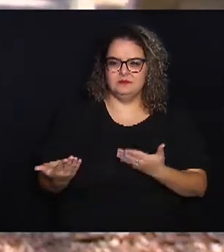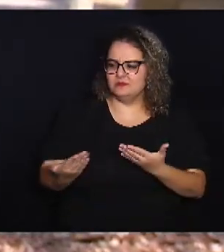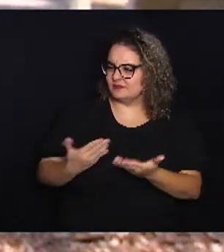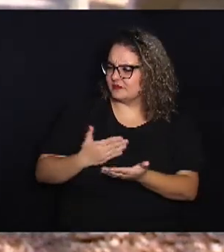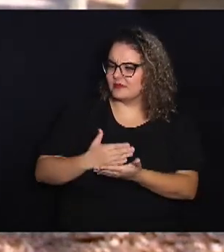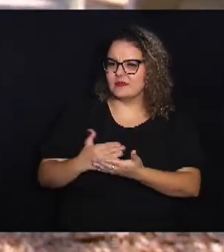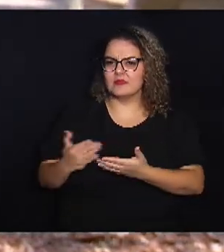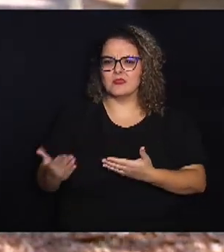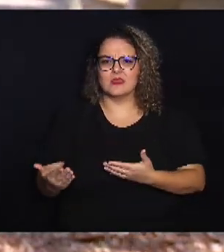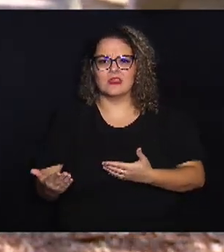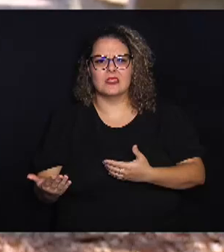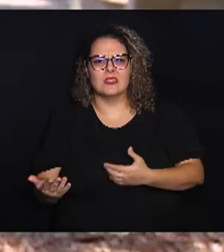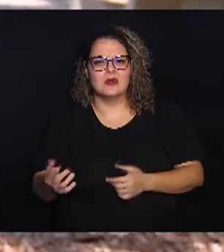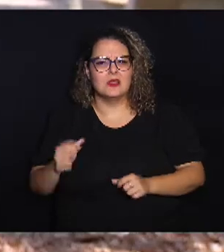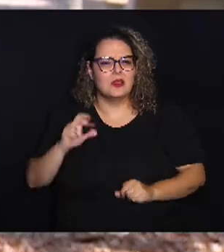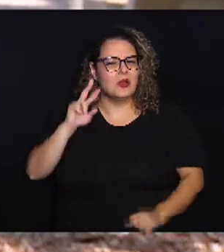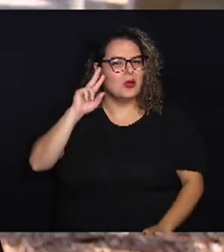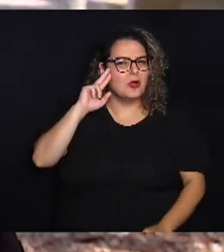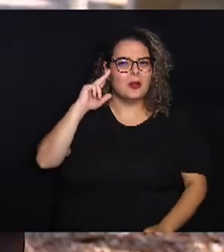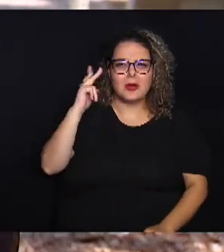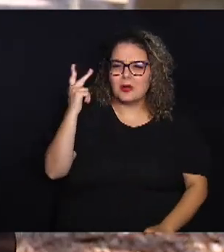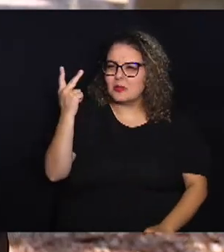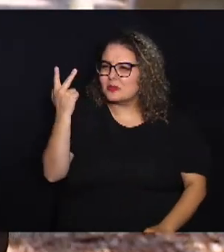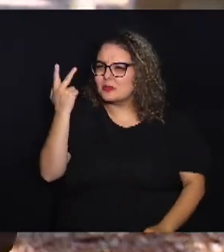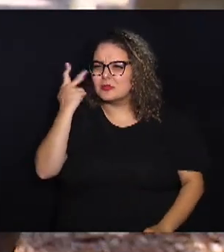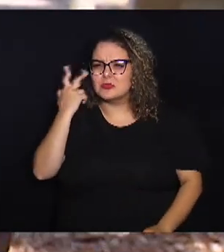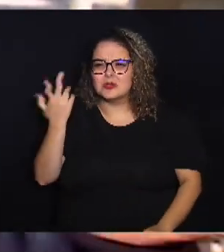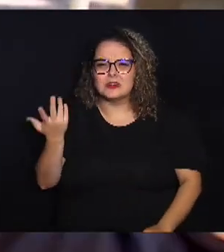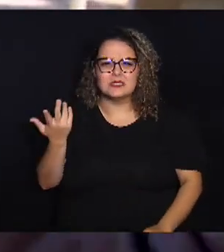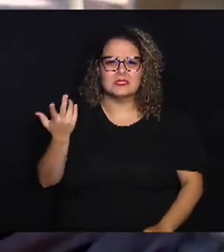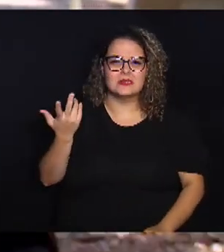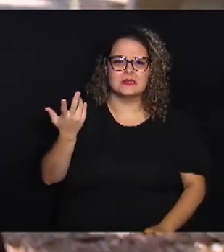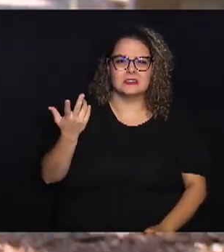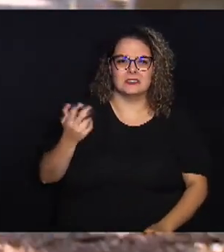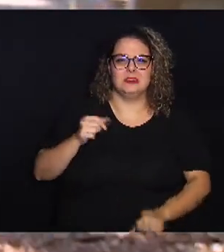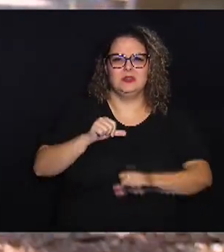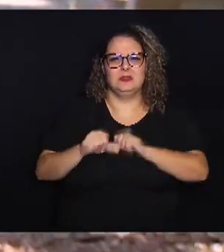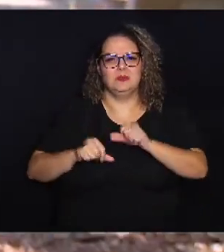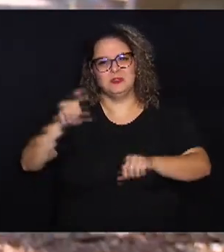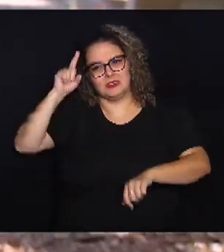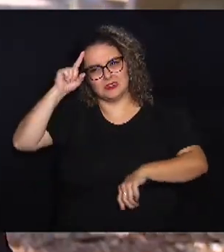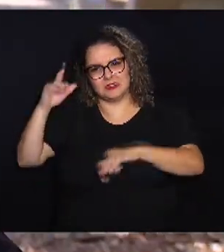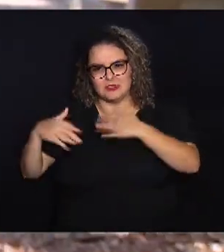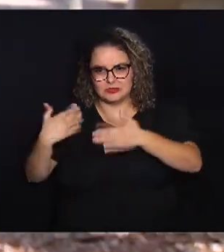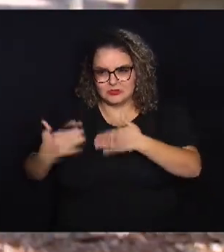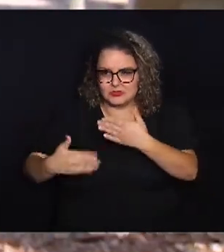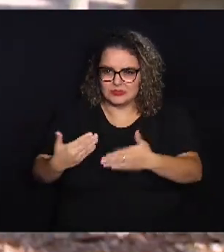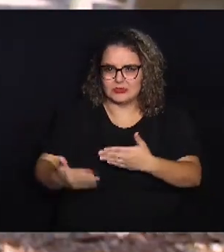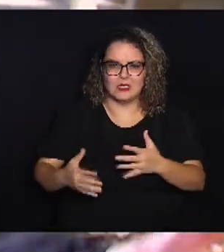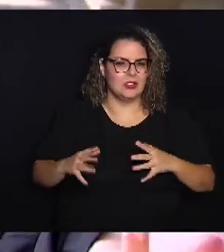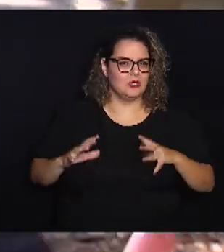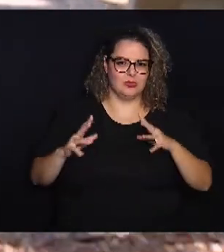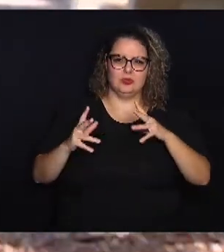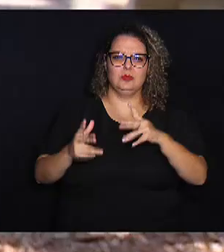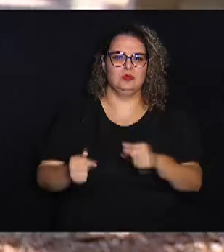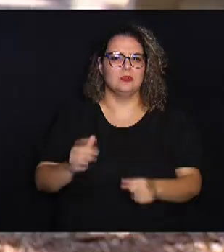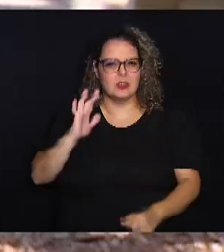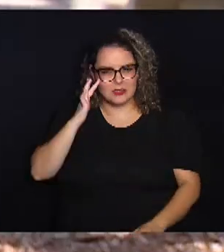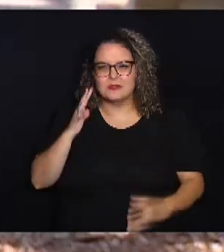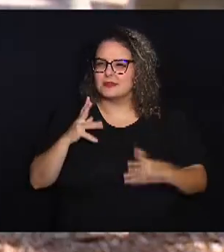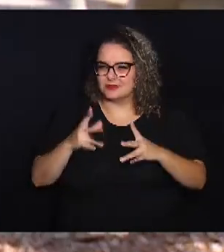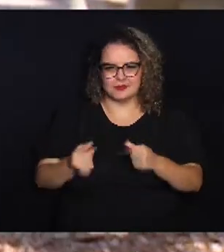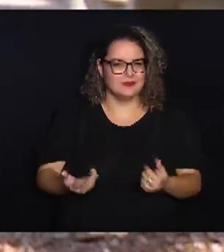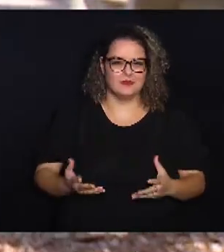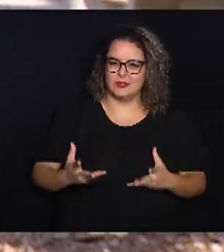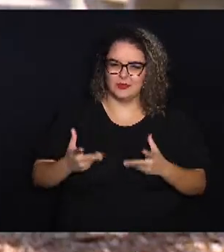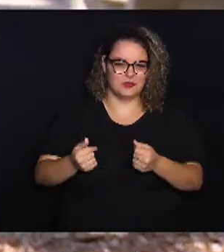a mudar seu pensamento, mudar sua rotina. É tudo, eu acho que é tudo, viu? Foi